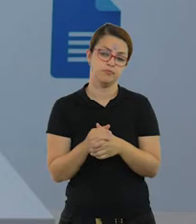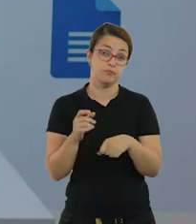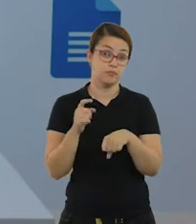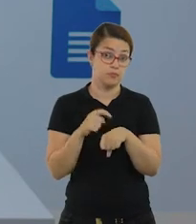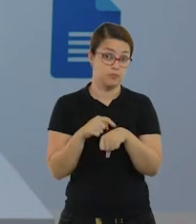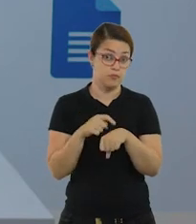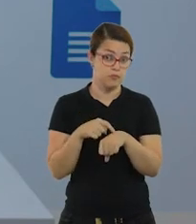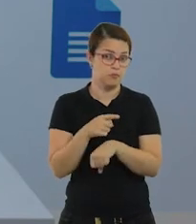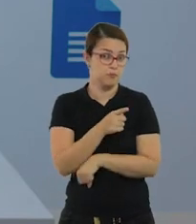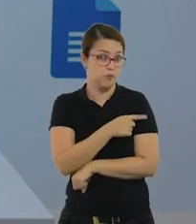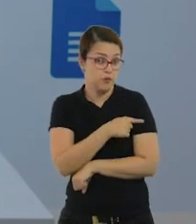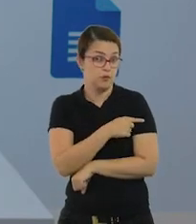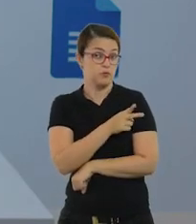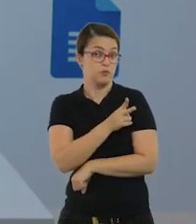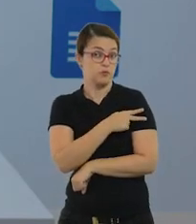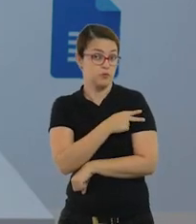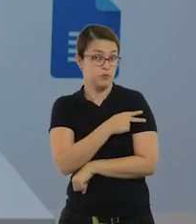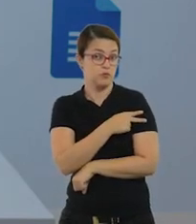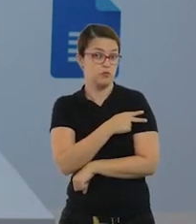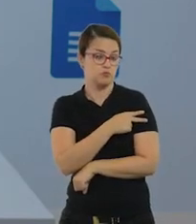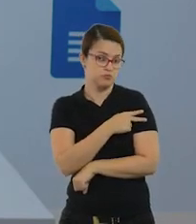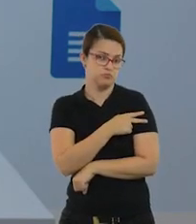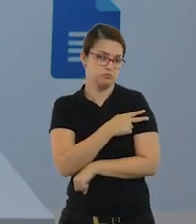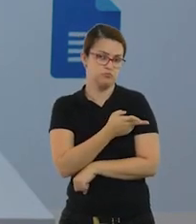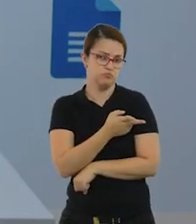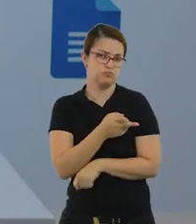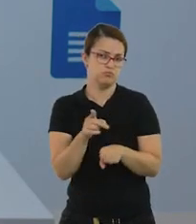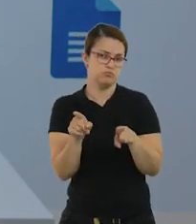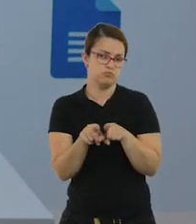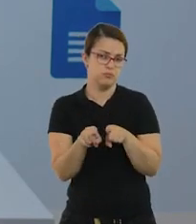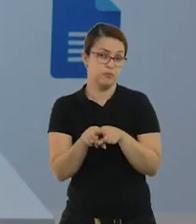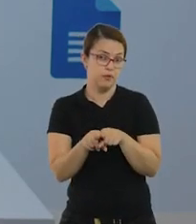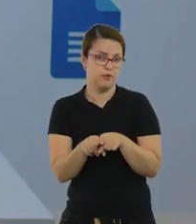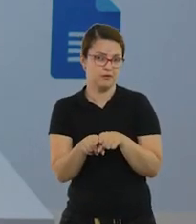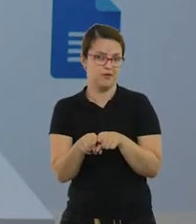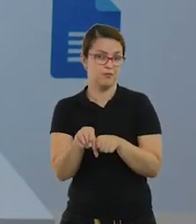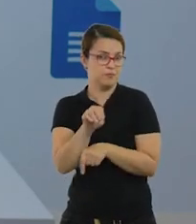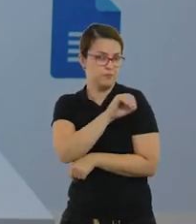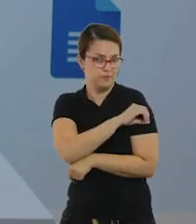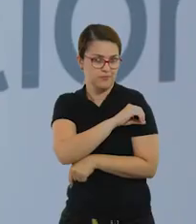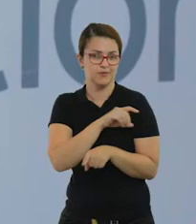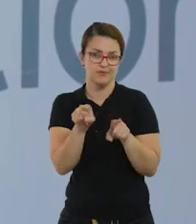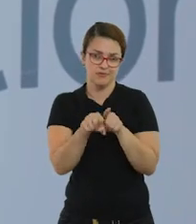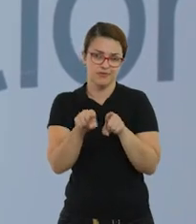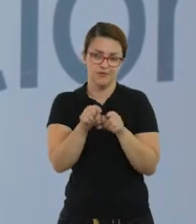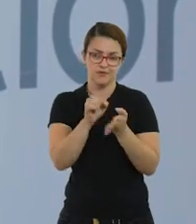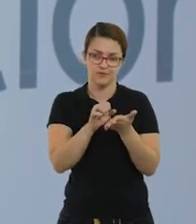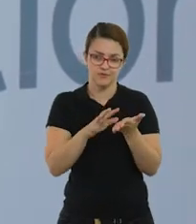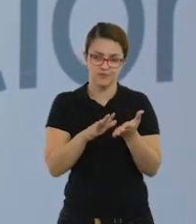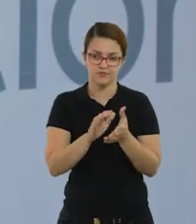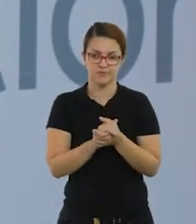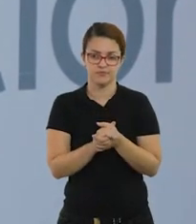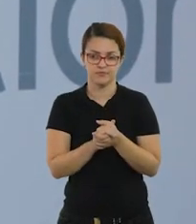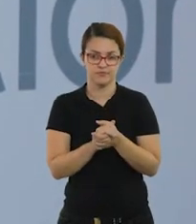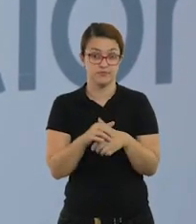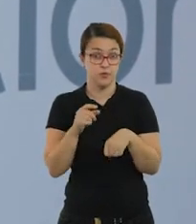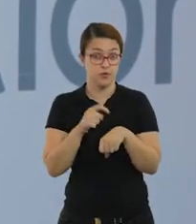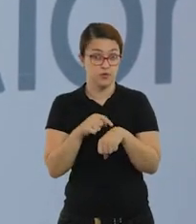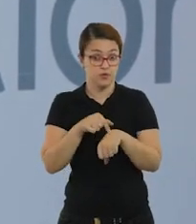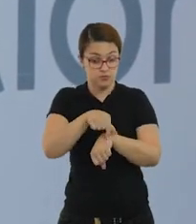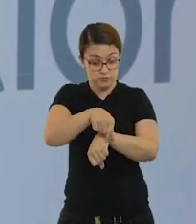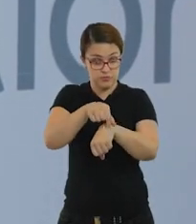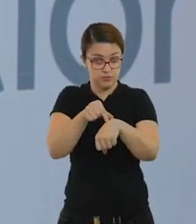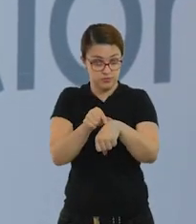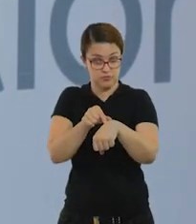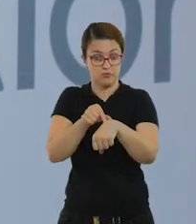para os menorzinhos, alunos de primeiro ano, segundo, dá para fazer até com as crianças do pré, tá? Então nós vamos fazer o reloginho